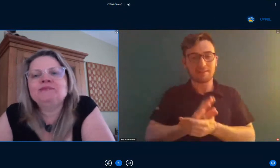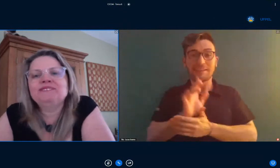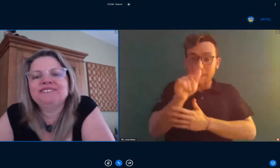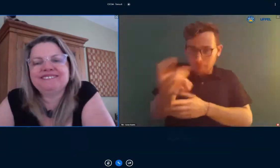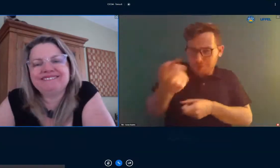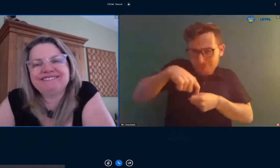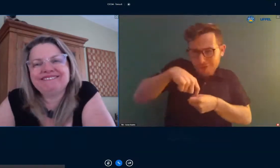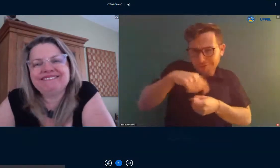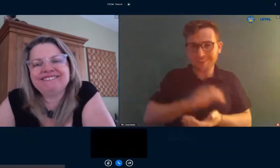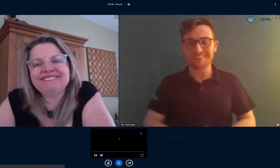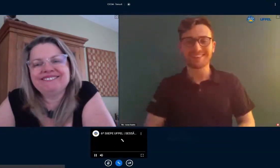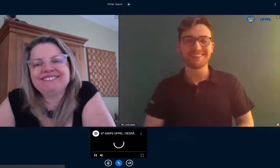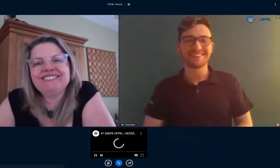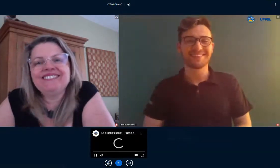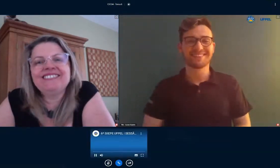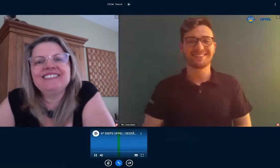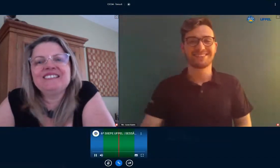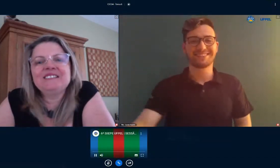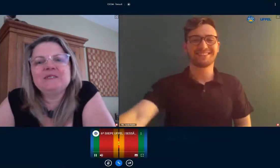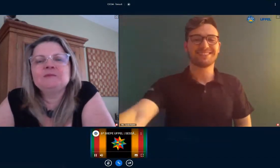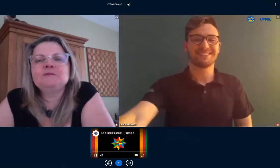pouco.